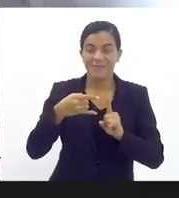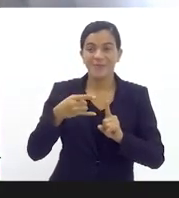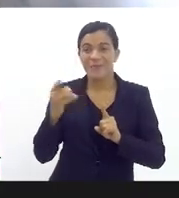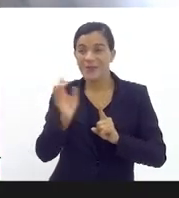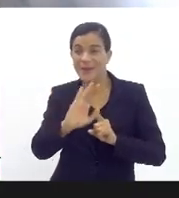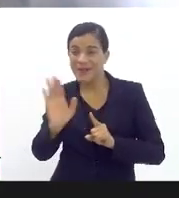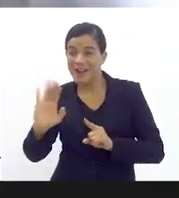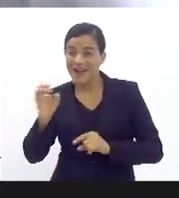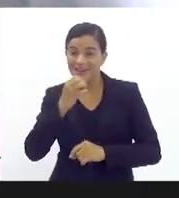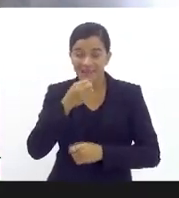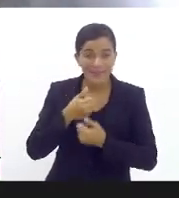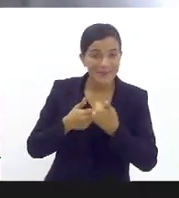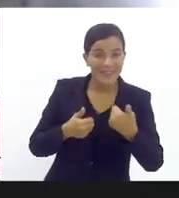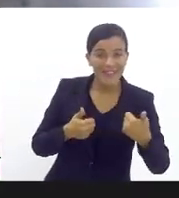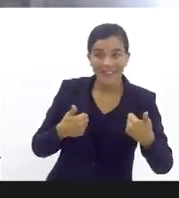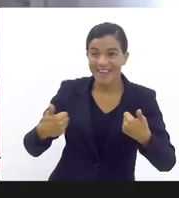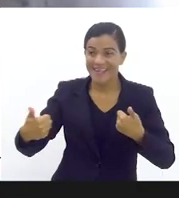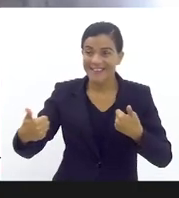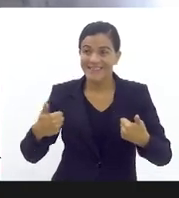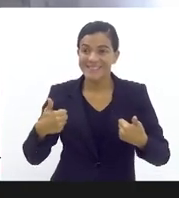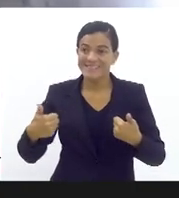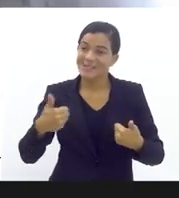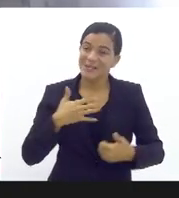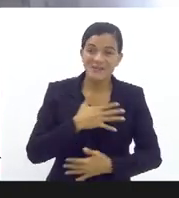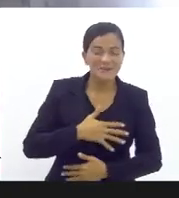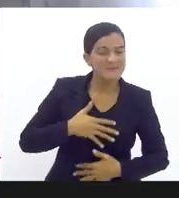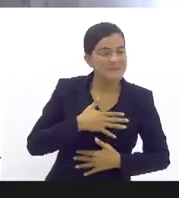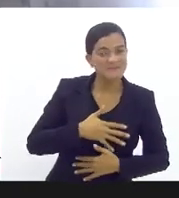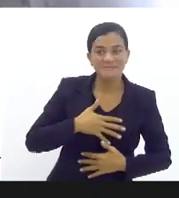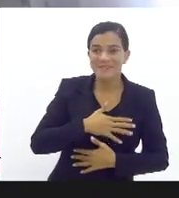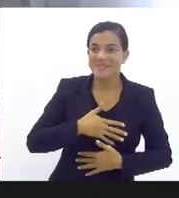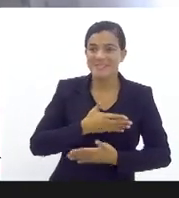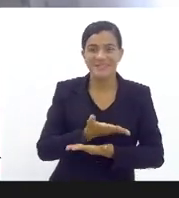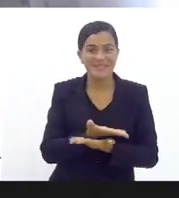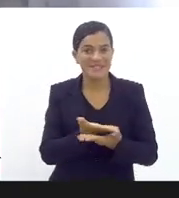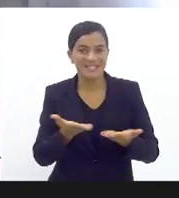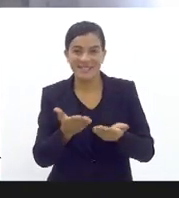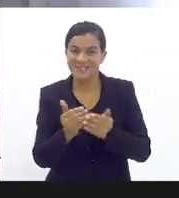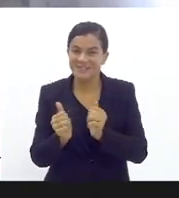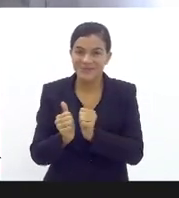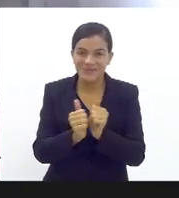Olá, tudo bem? Para mim é um prazer enorme estar aqui com vocês.